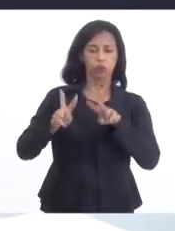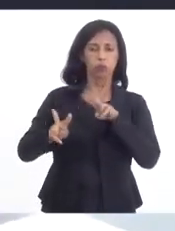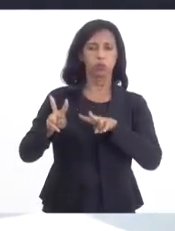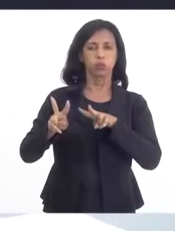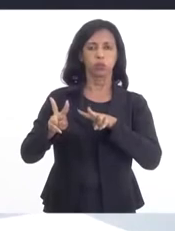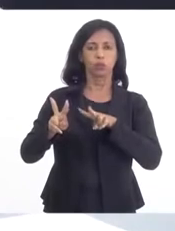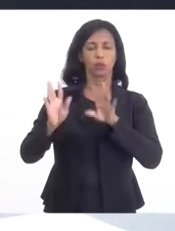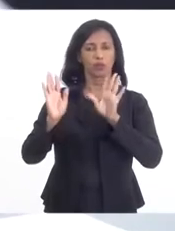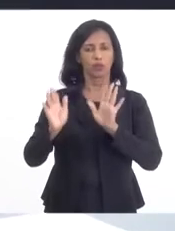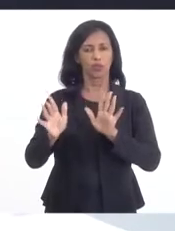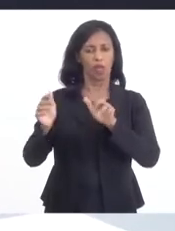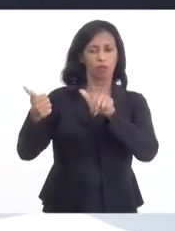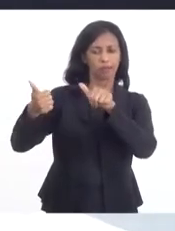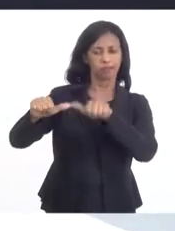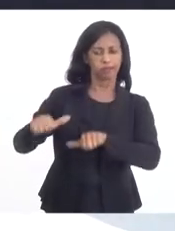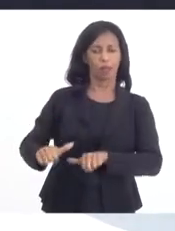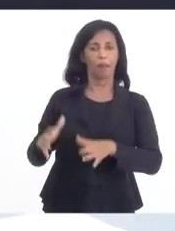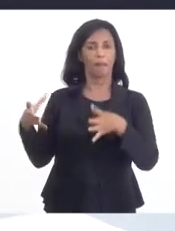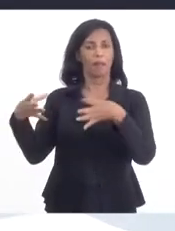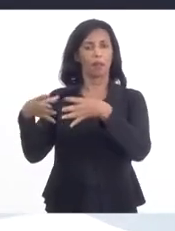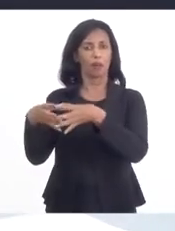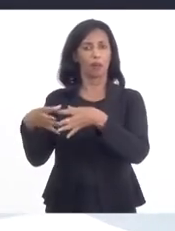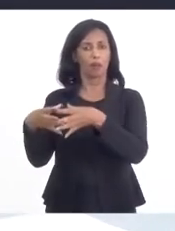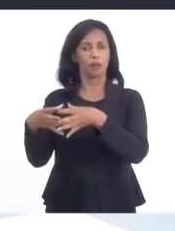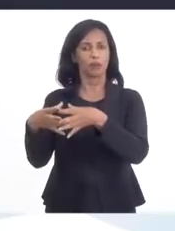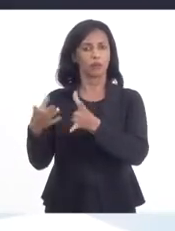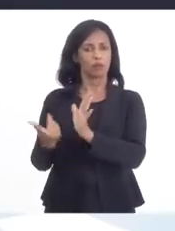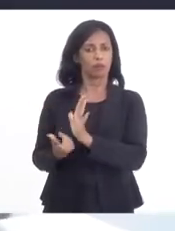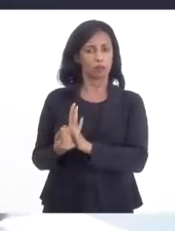feita pela Comissão de Orçamento,